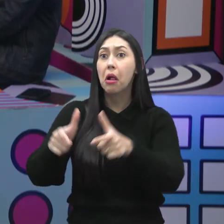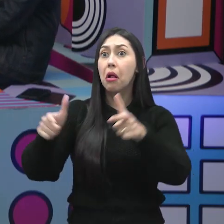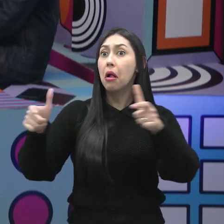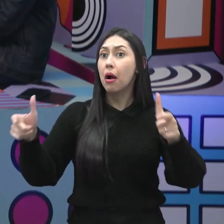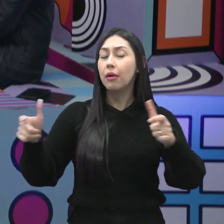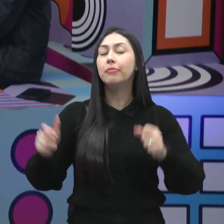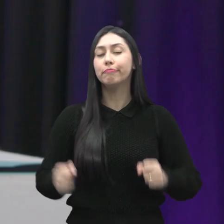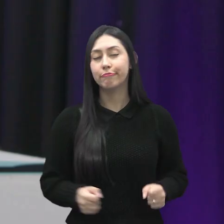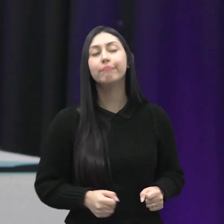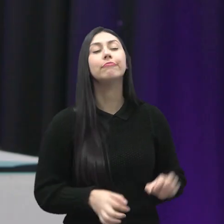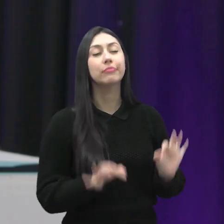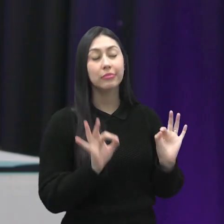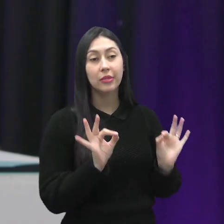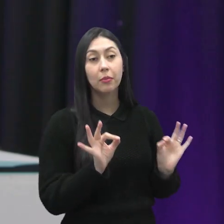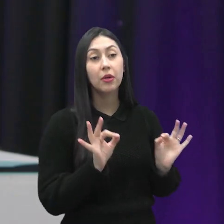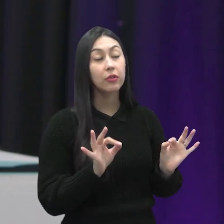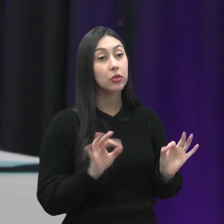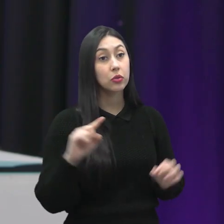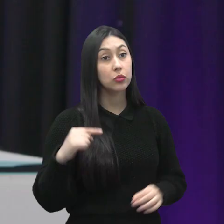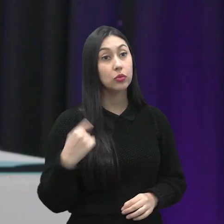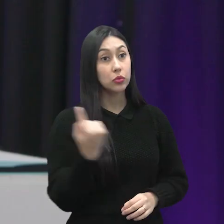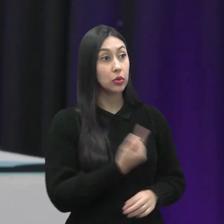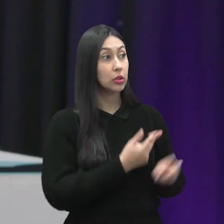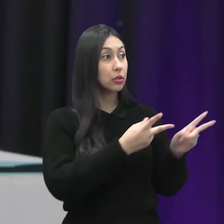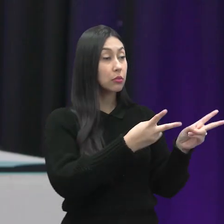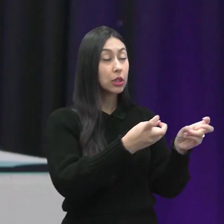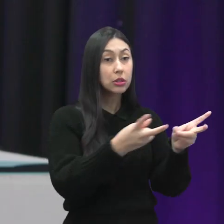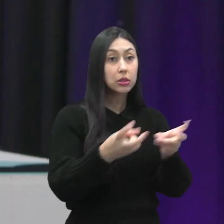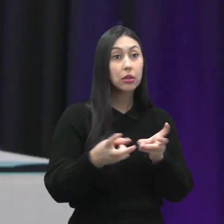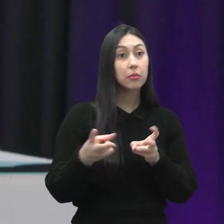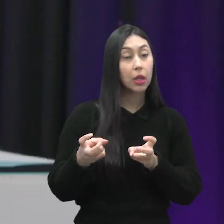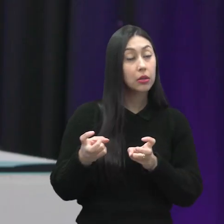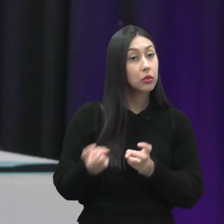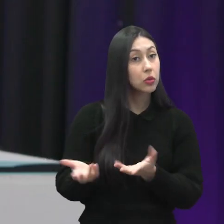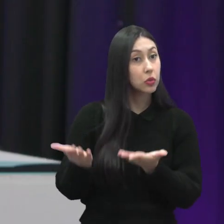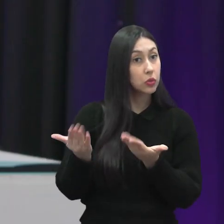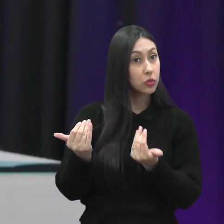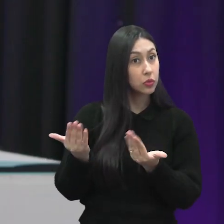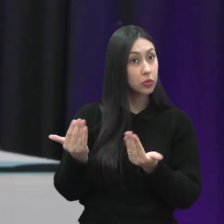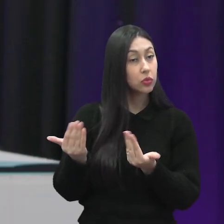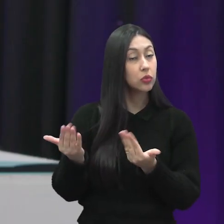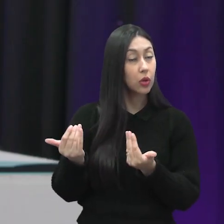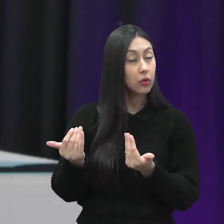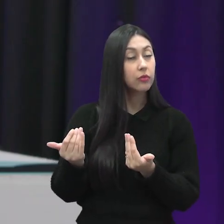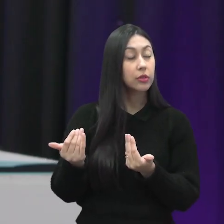Bom, perfeito. A gente tem visto que cada vez mais o jovem ele tem buscado